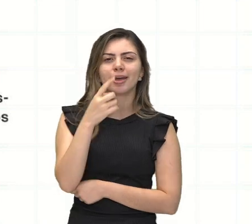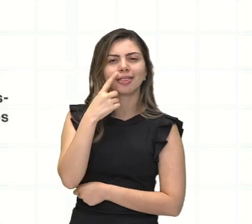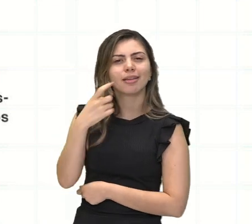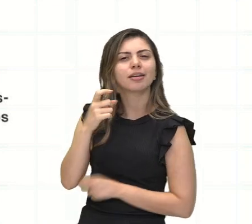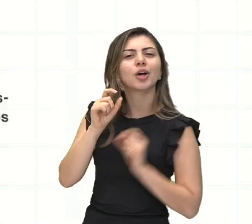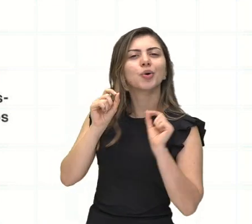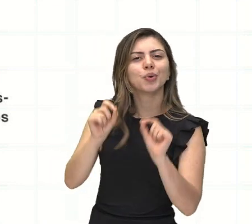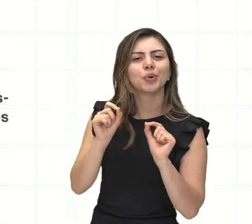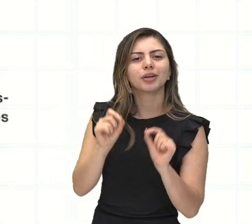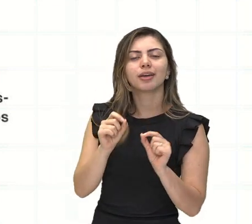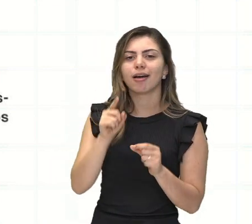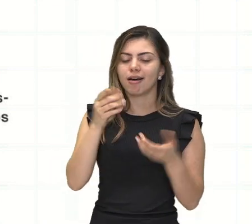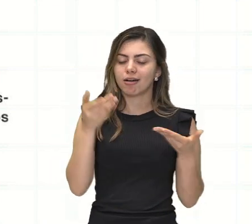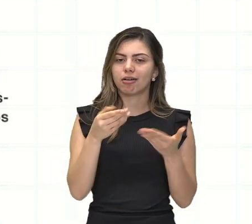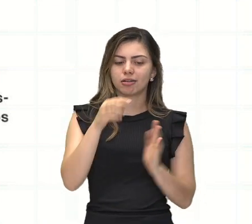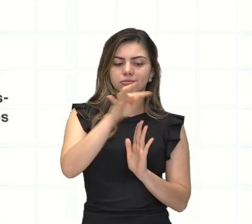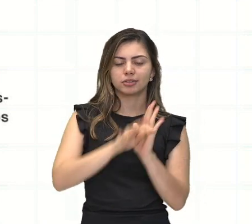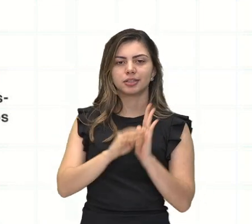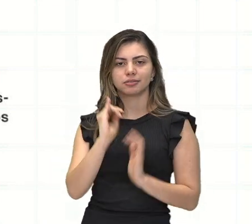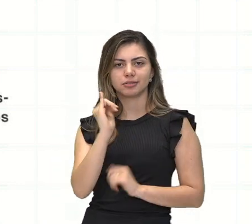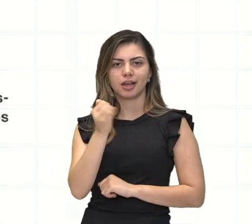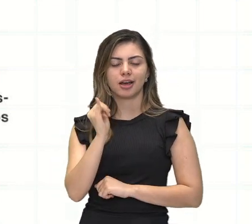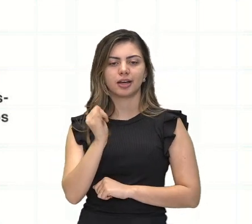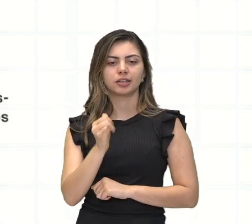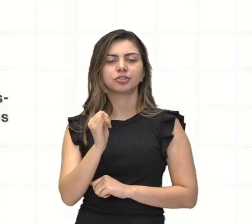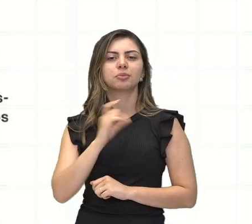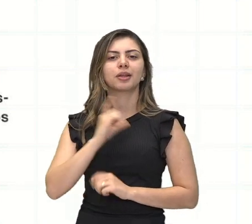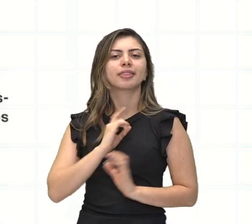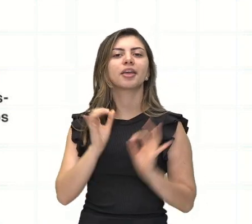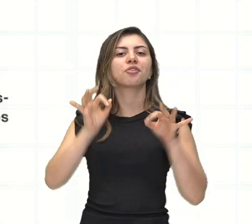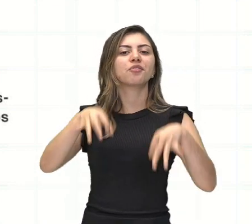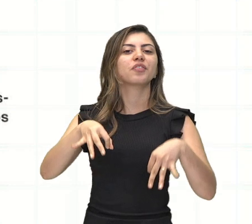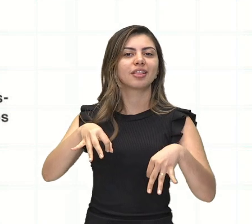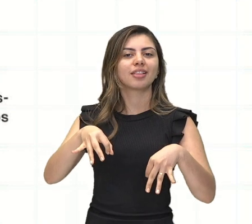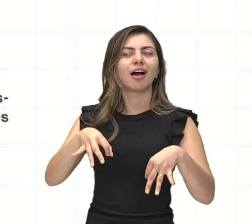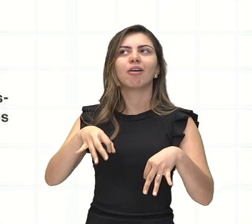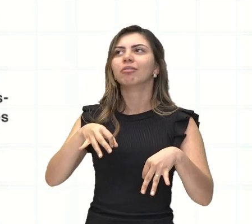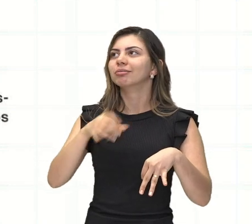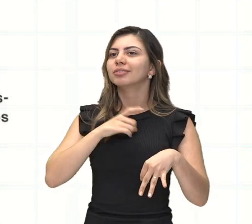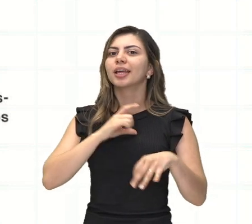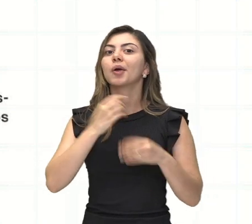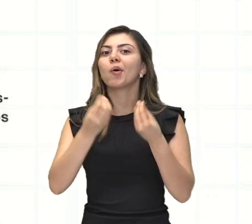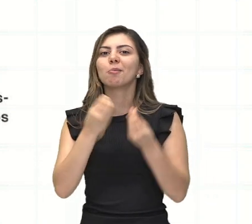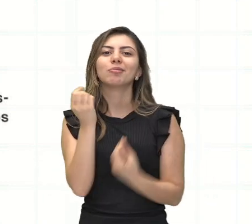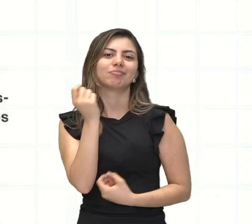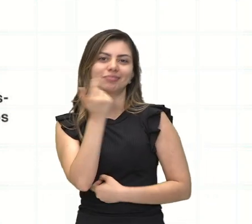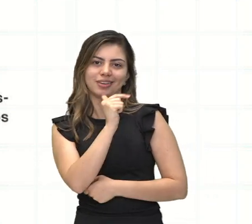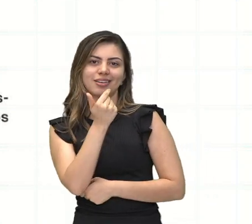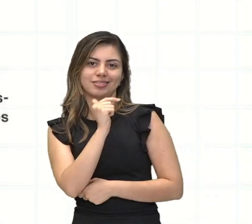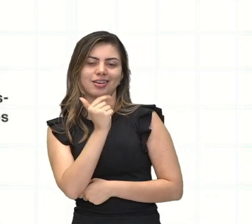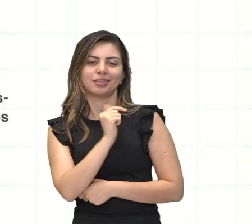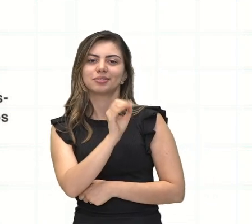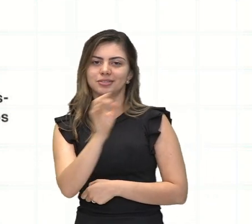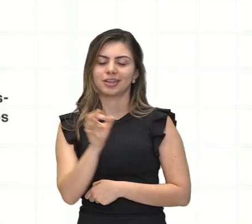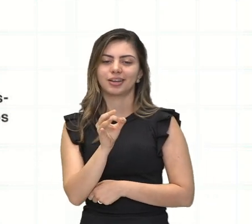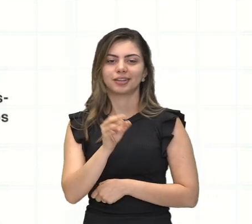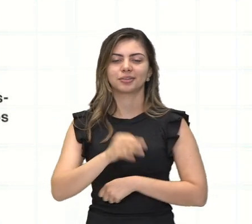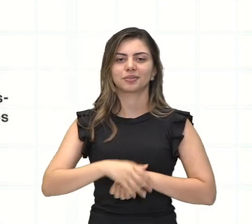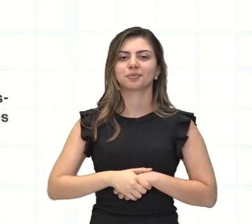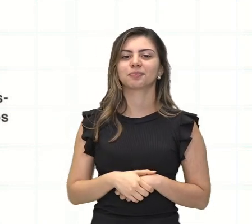interessante que essa narrativa, ela termina justamente de uma forma cômica, de uma